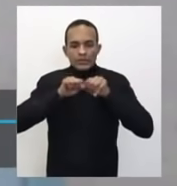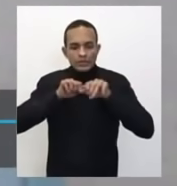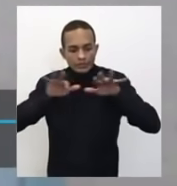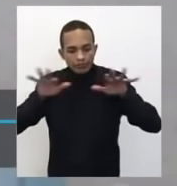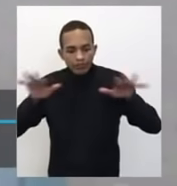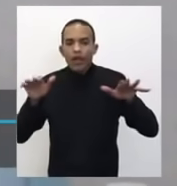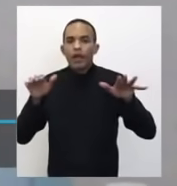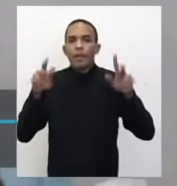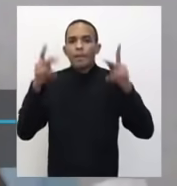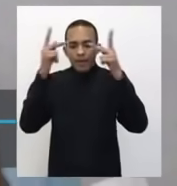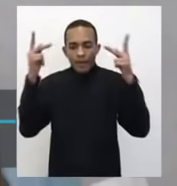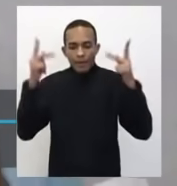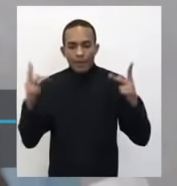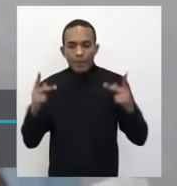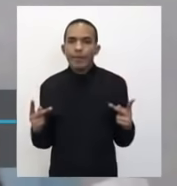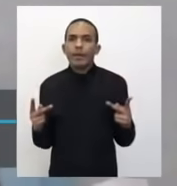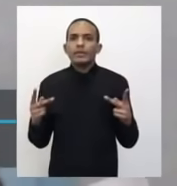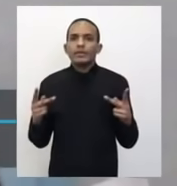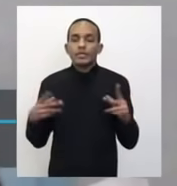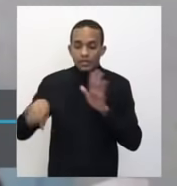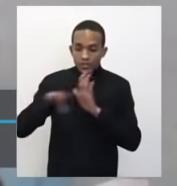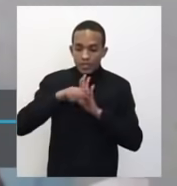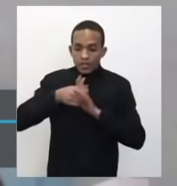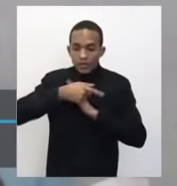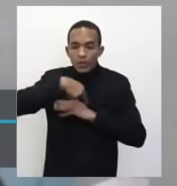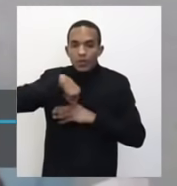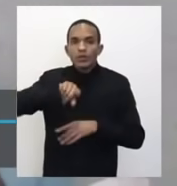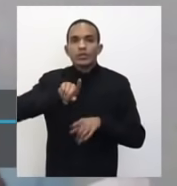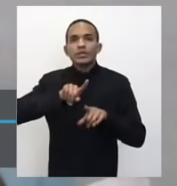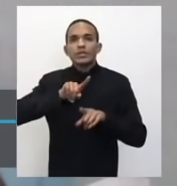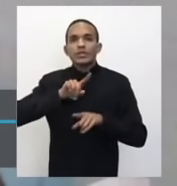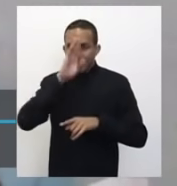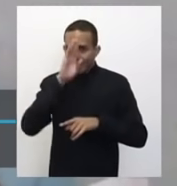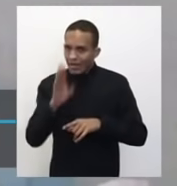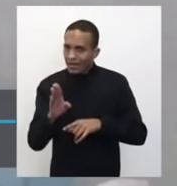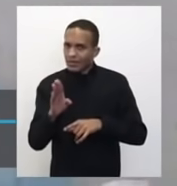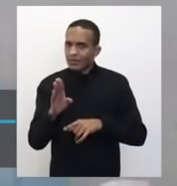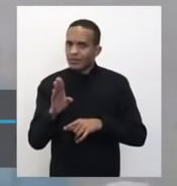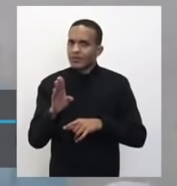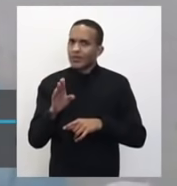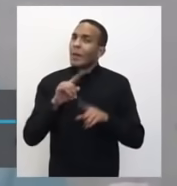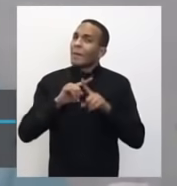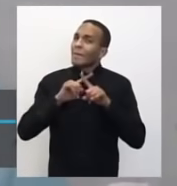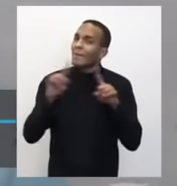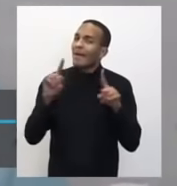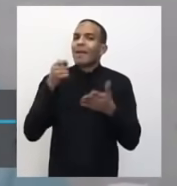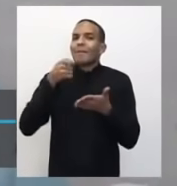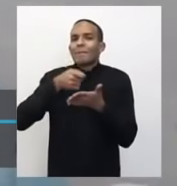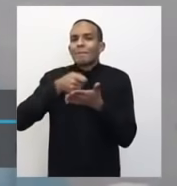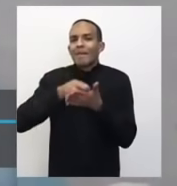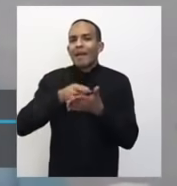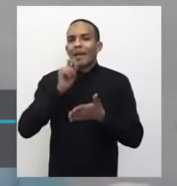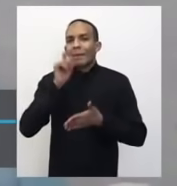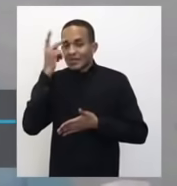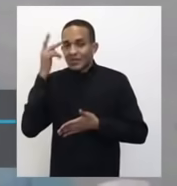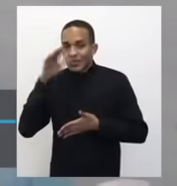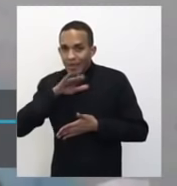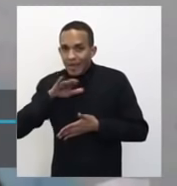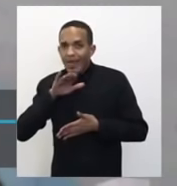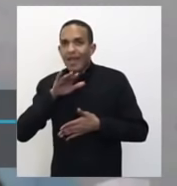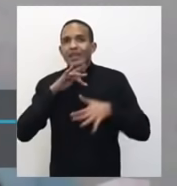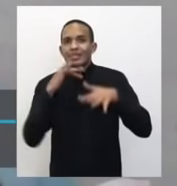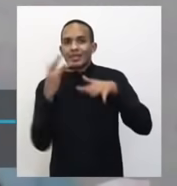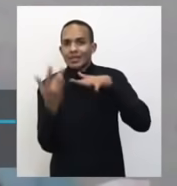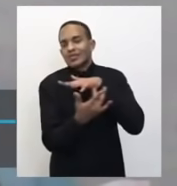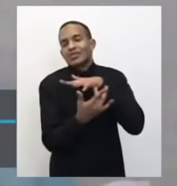a informação que chega gratuitamente até nós, mas ela chega gratuitamente até nós, porém ela é paga para quem está lá